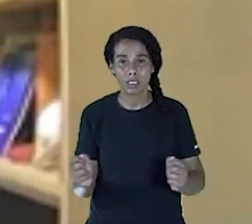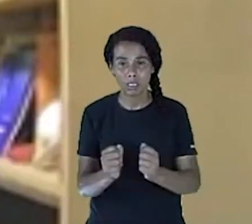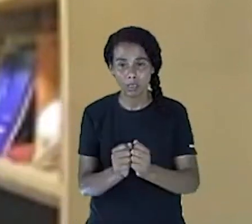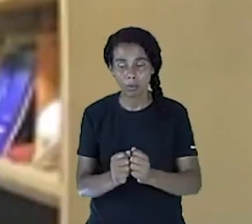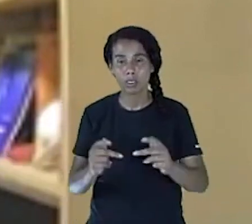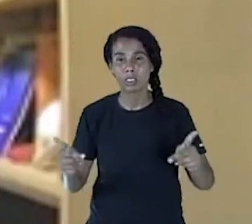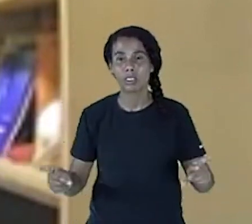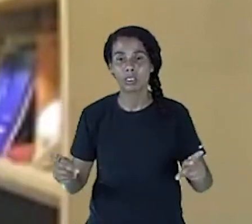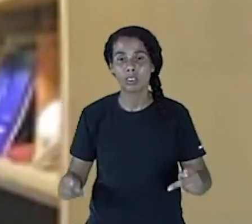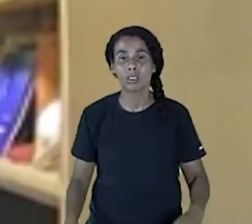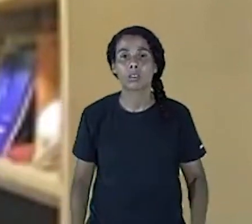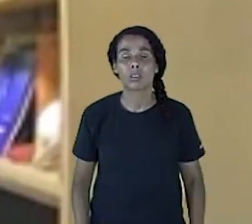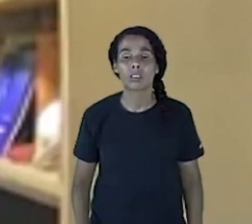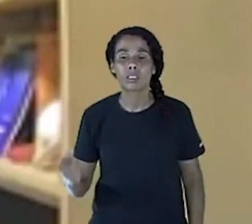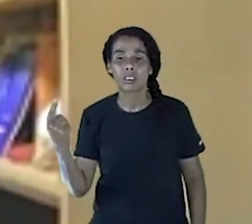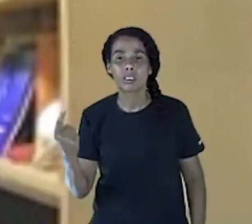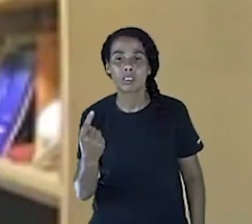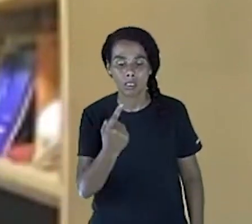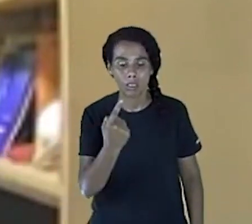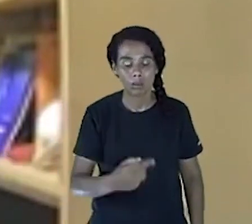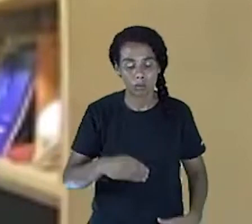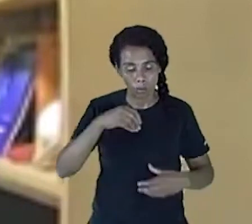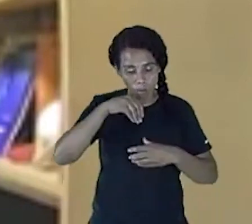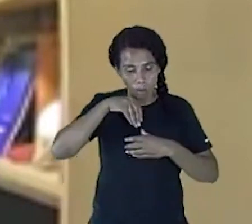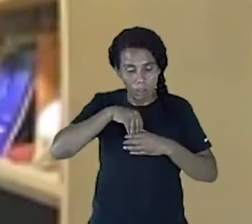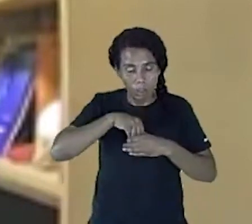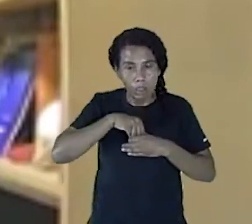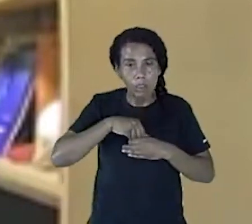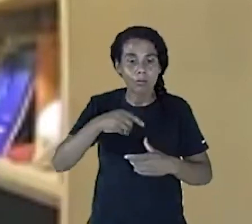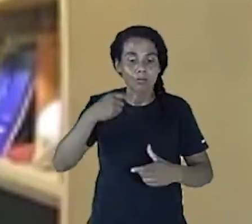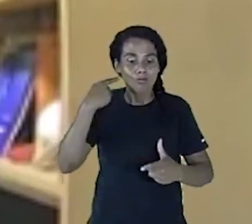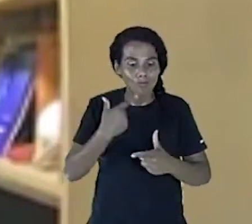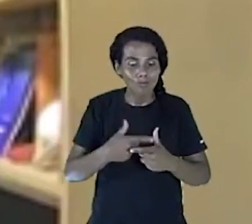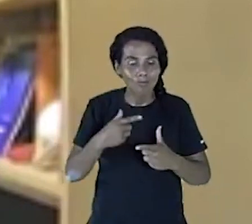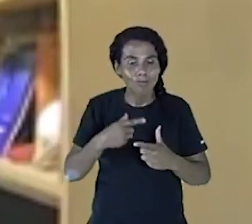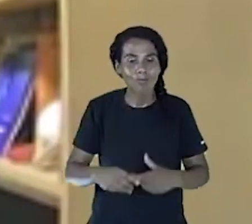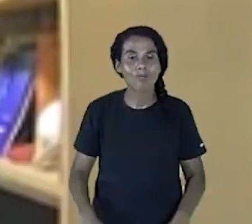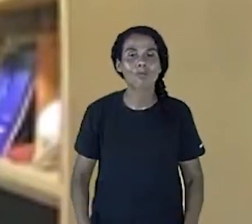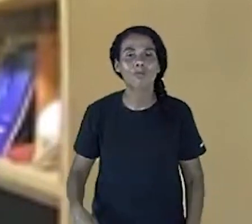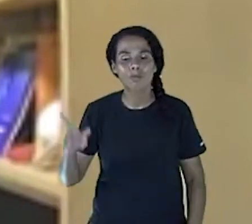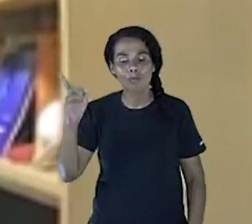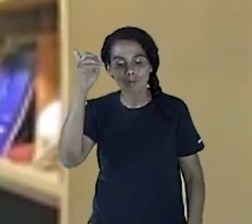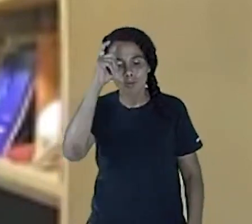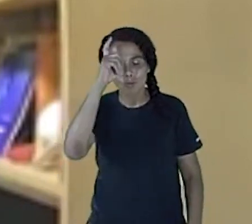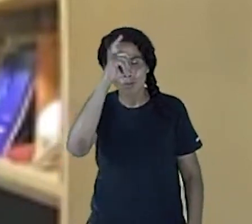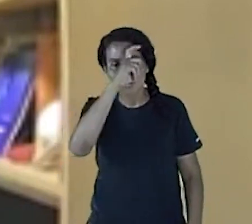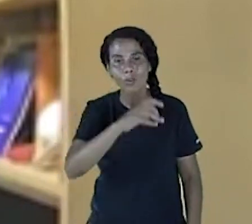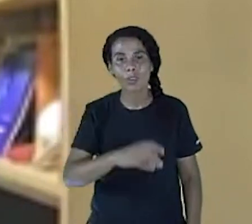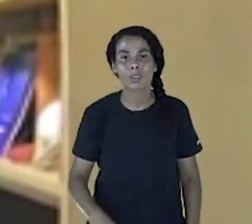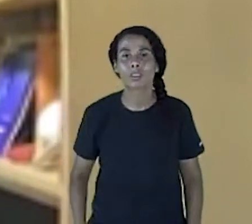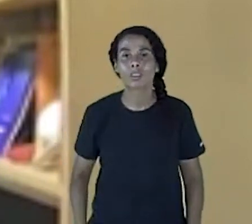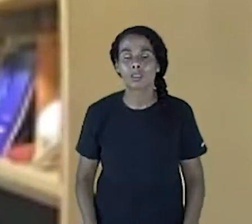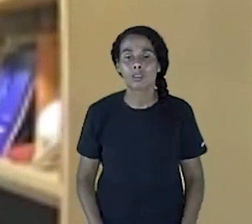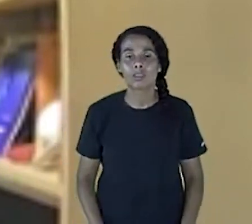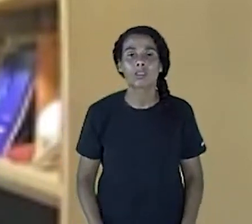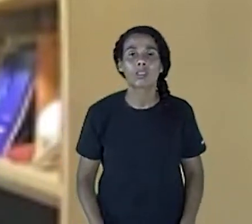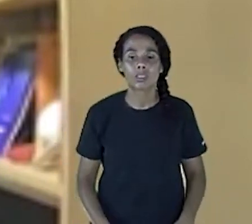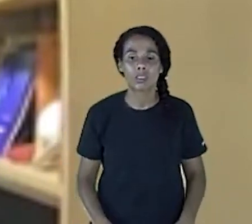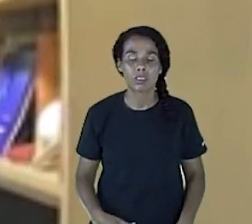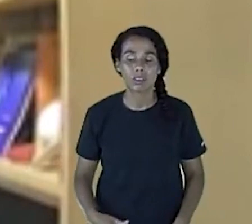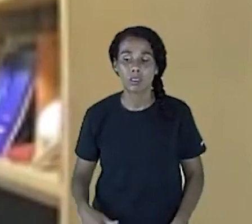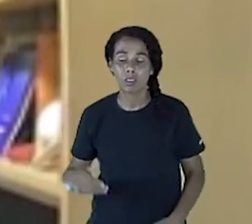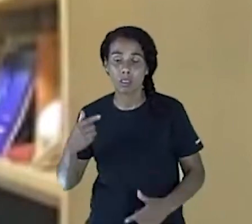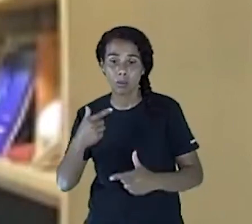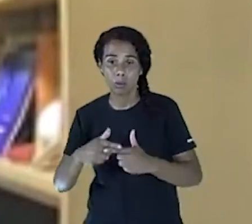mesmo para as transformações. Eu venho prestando muita atenção nas coisas, e que eu sei,